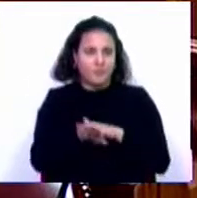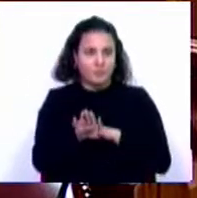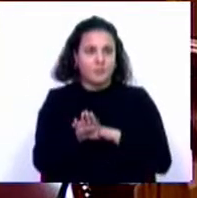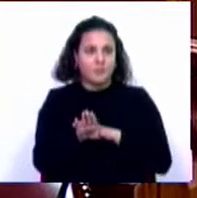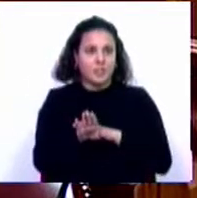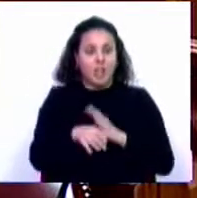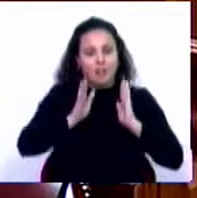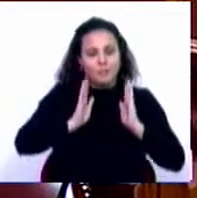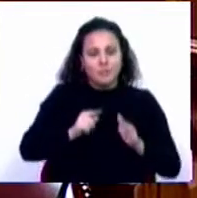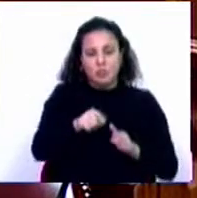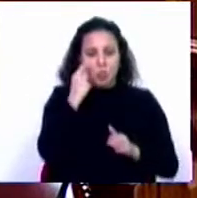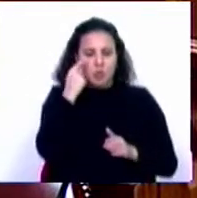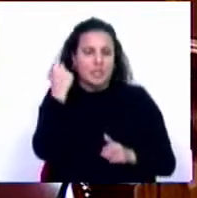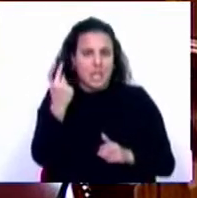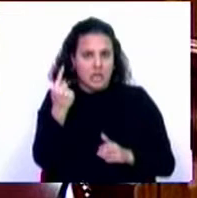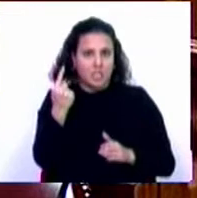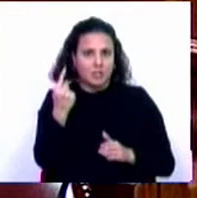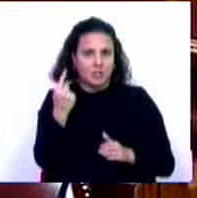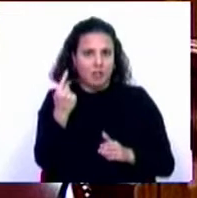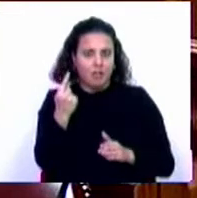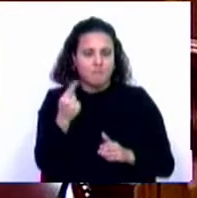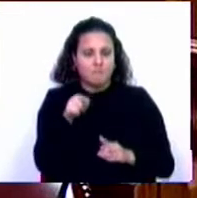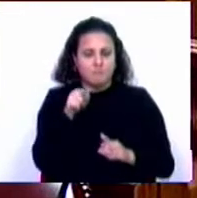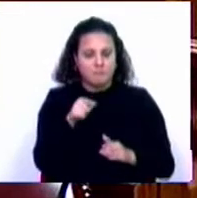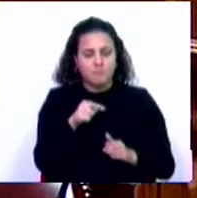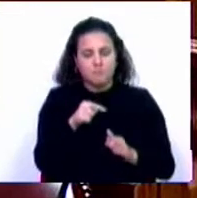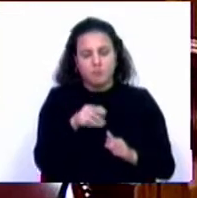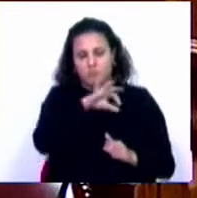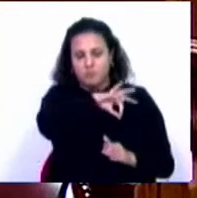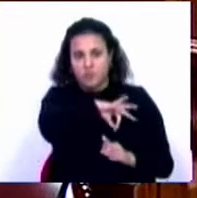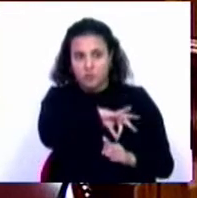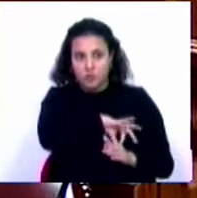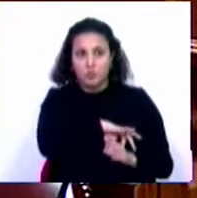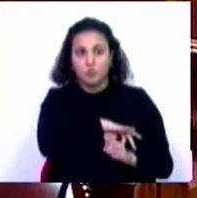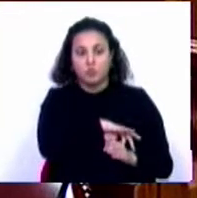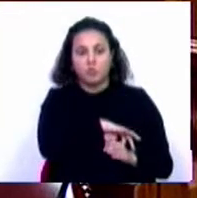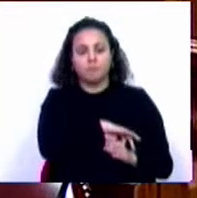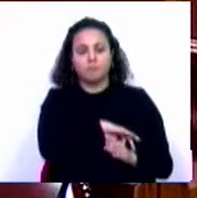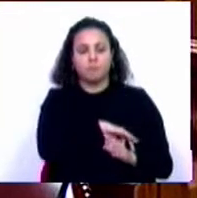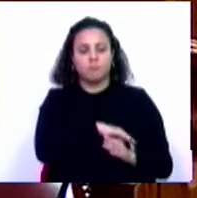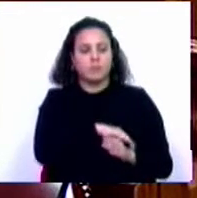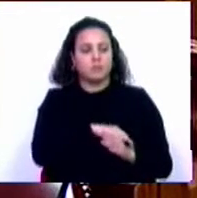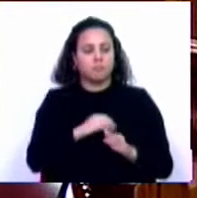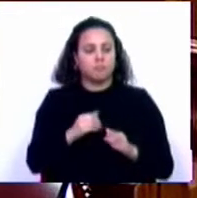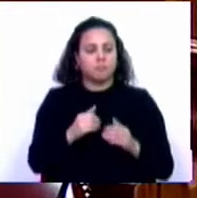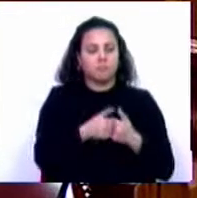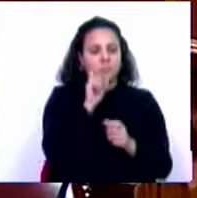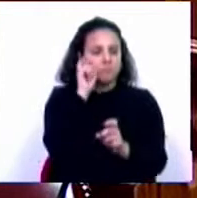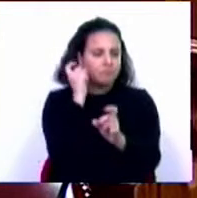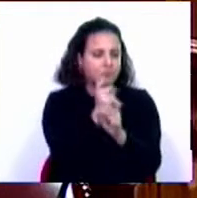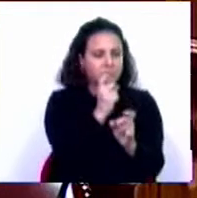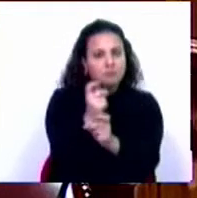que ser feitos por peritos devidamente credenciados e que passem pelos elos todos de verificação, de idoneidade, etc,